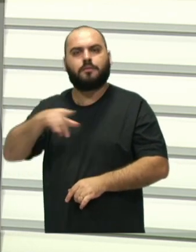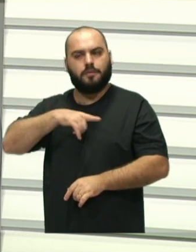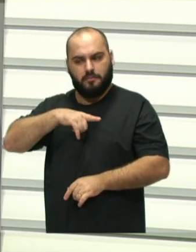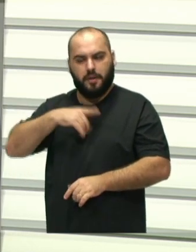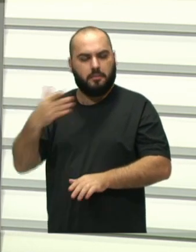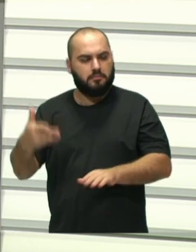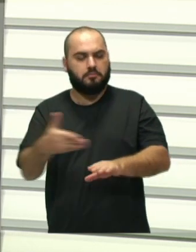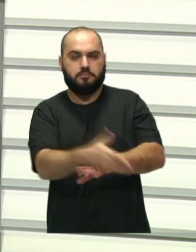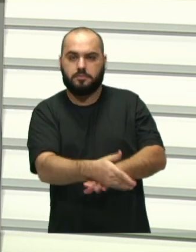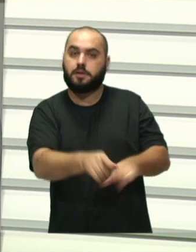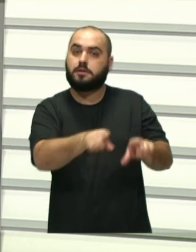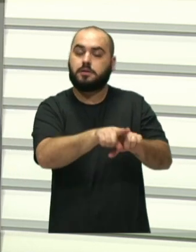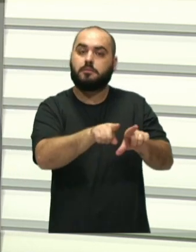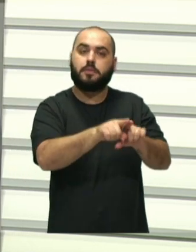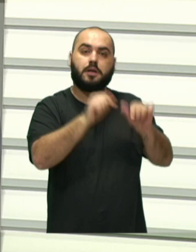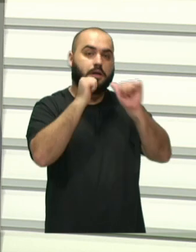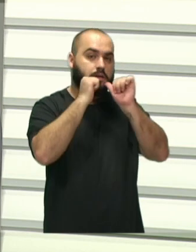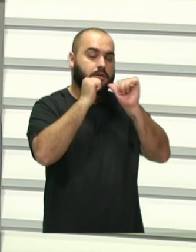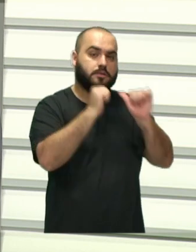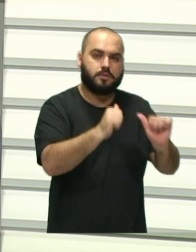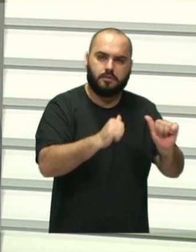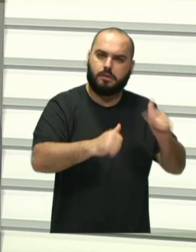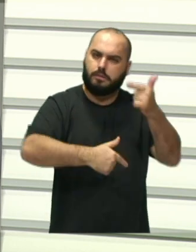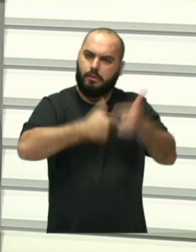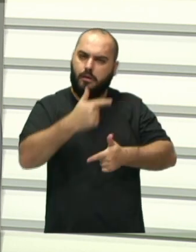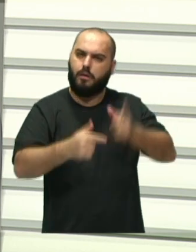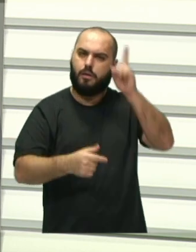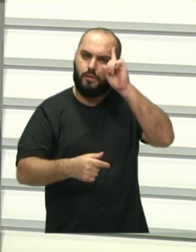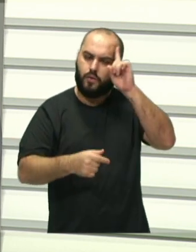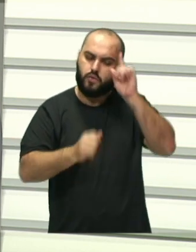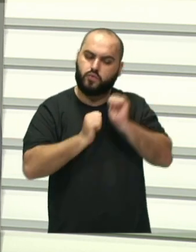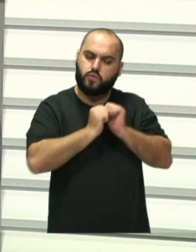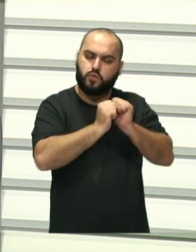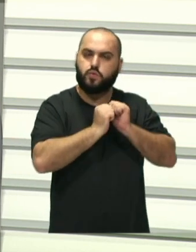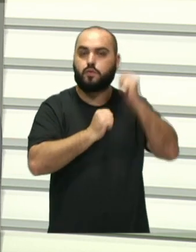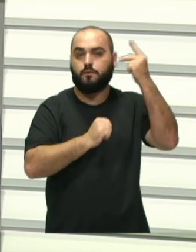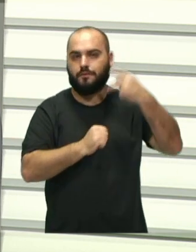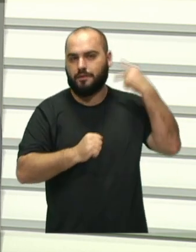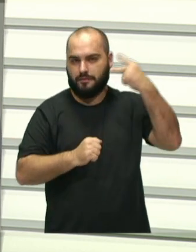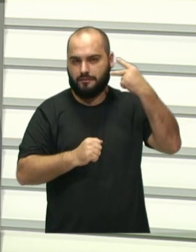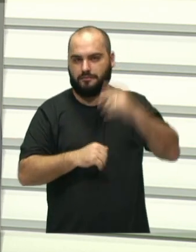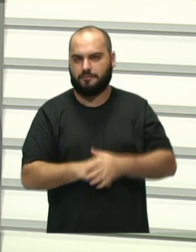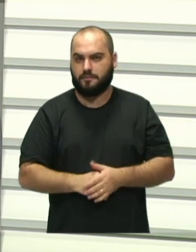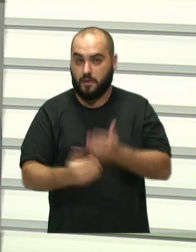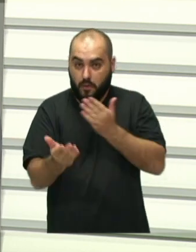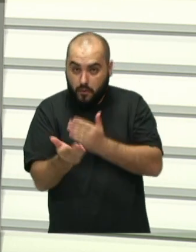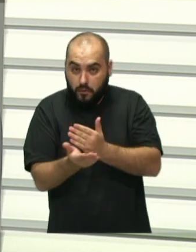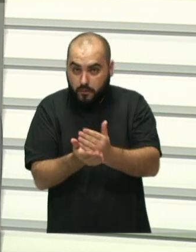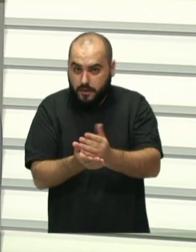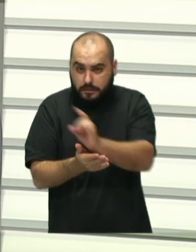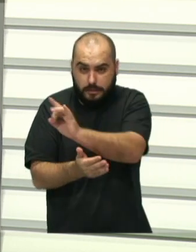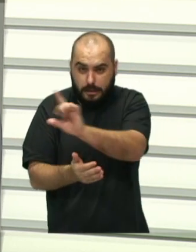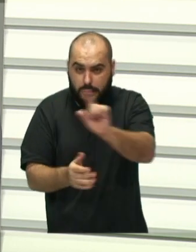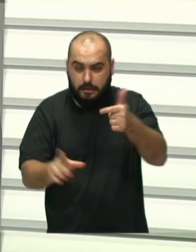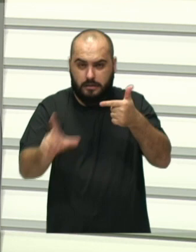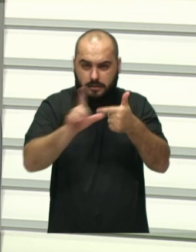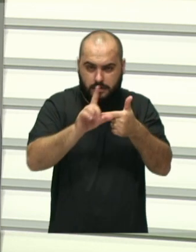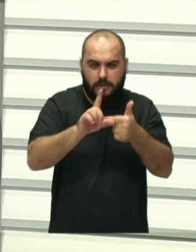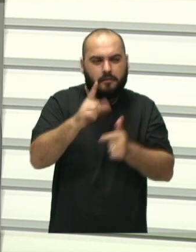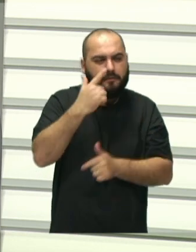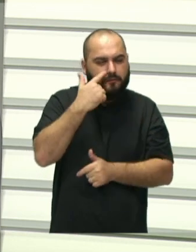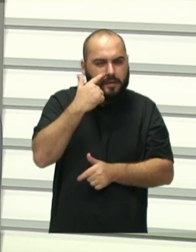participar e da assessoria parlamentar que trabalha no dia a dia com seu Vereador então importante cada começo da legislatura a gente percebe